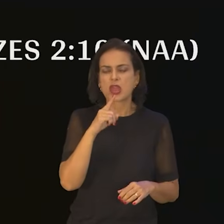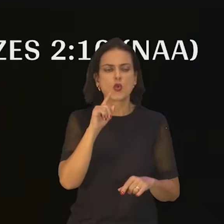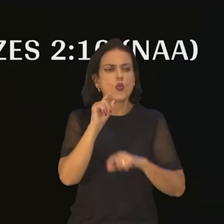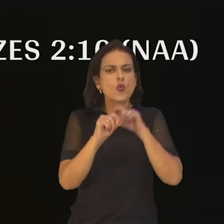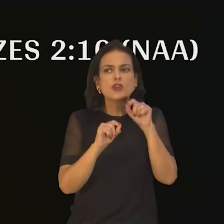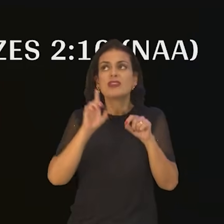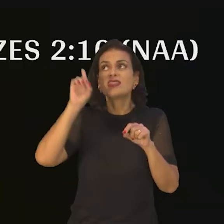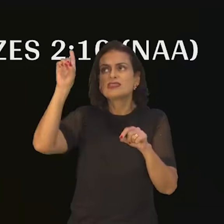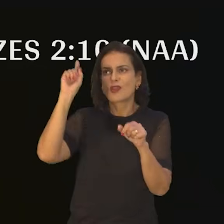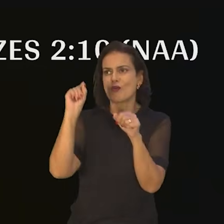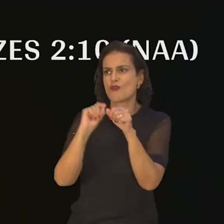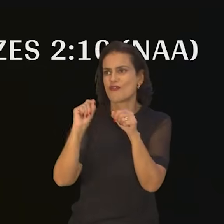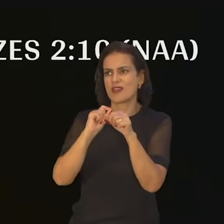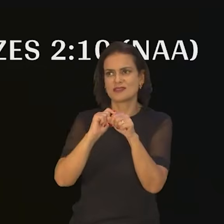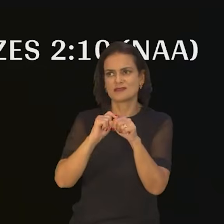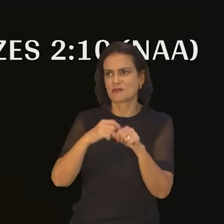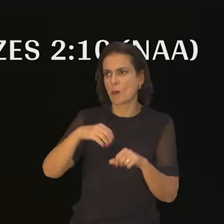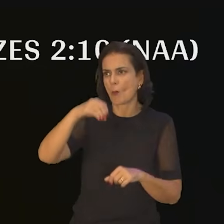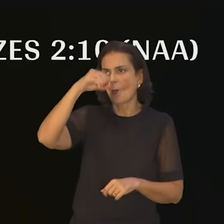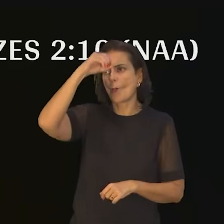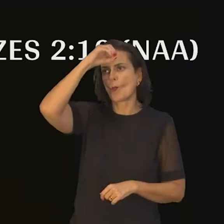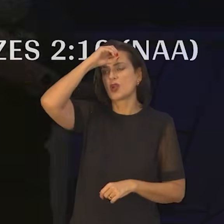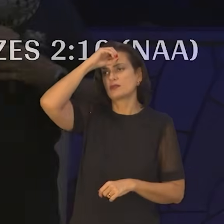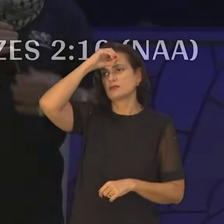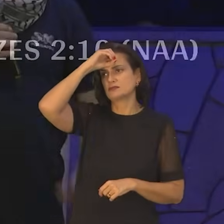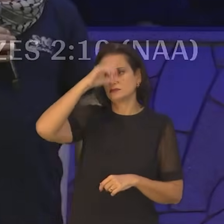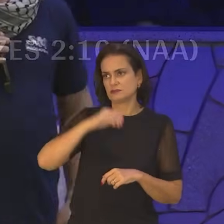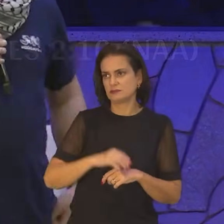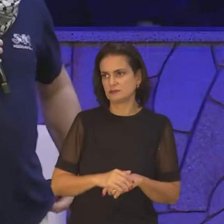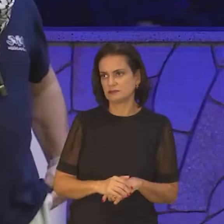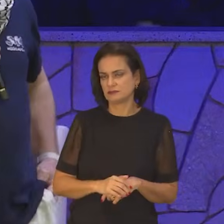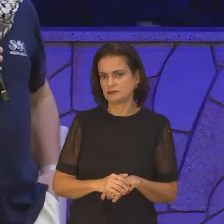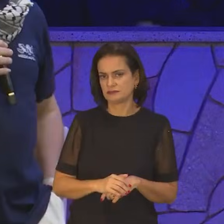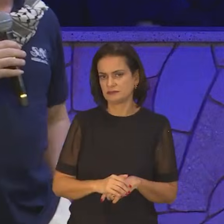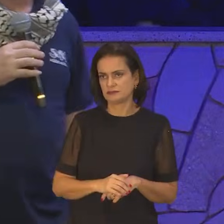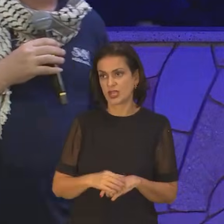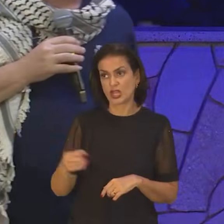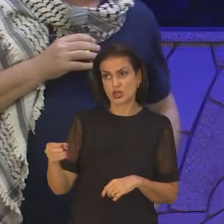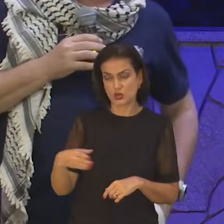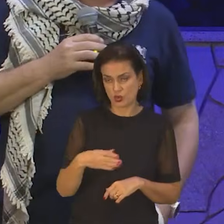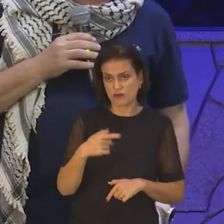que Ele havia feito por Israel.